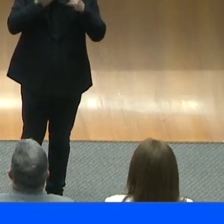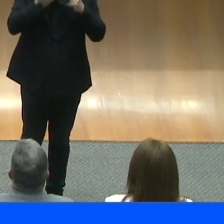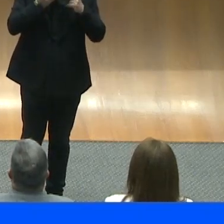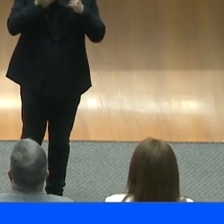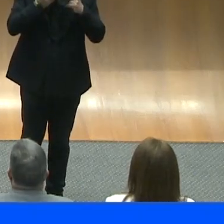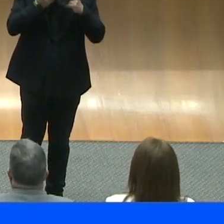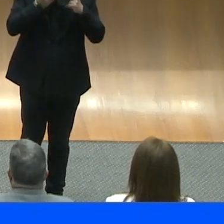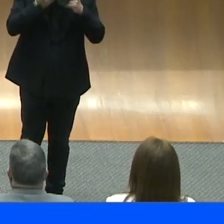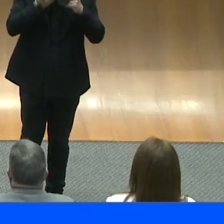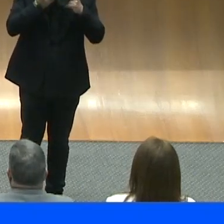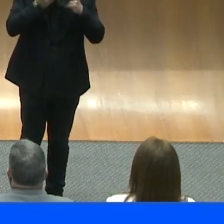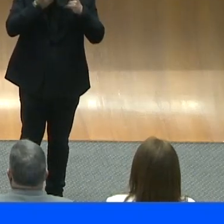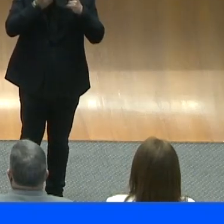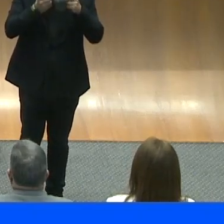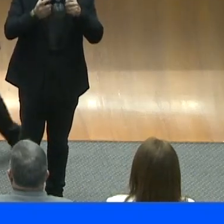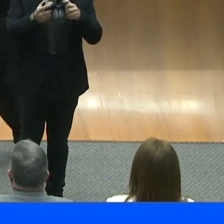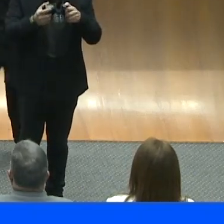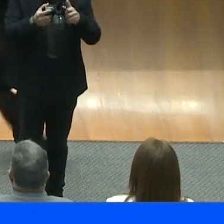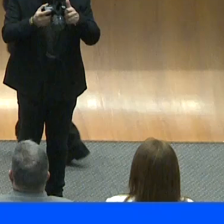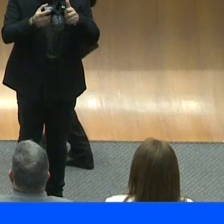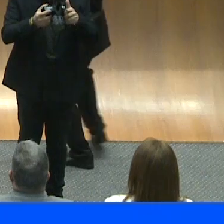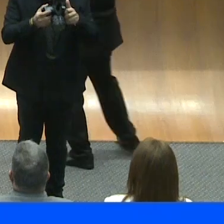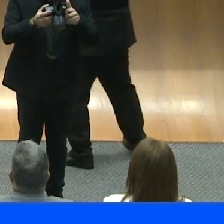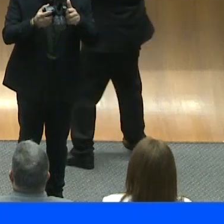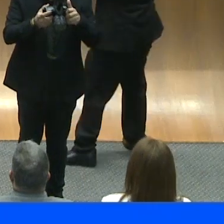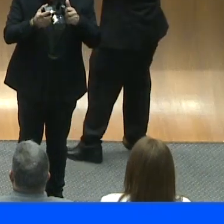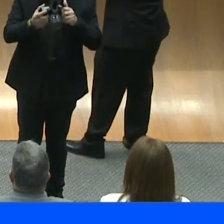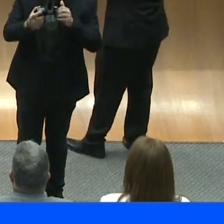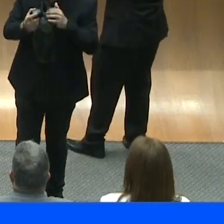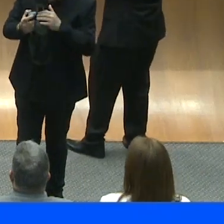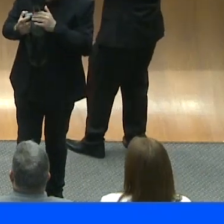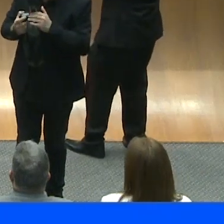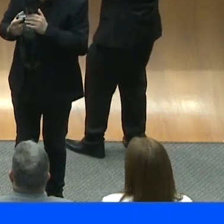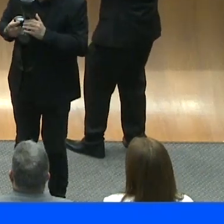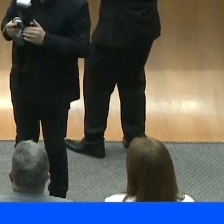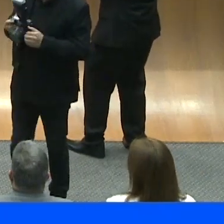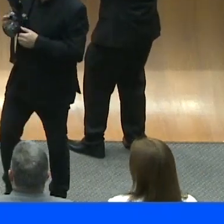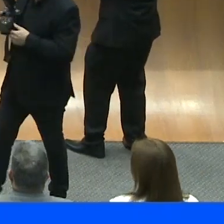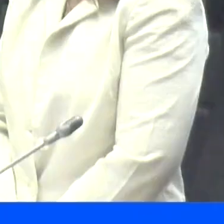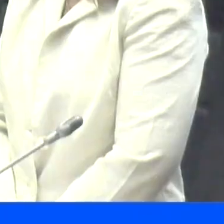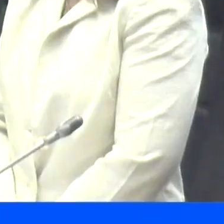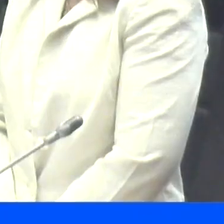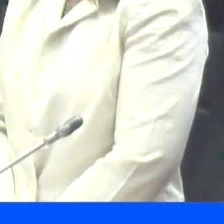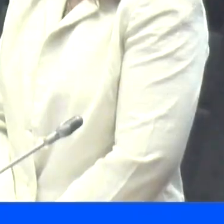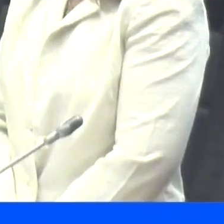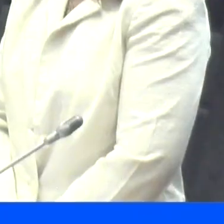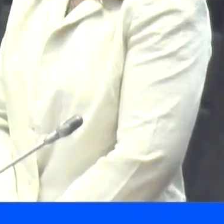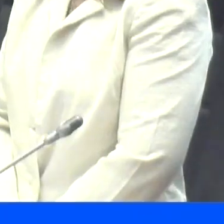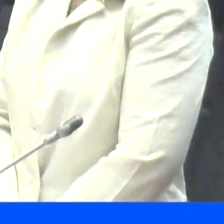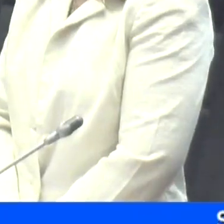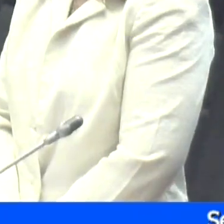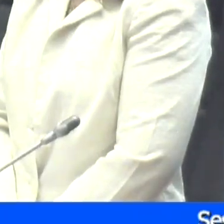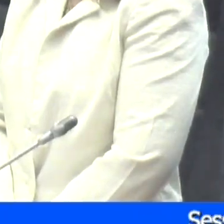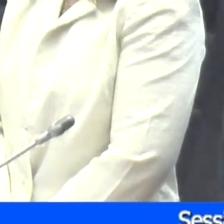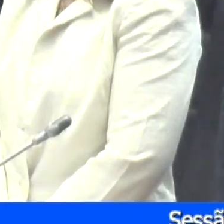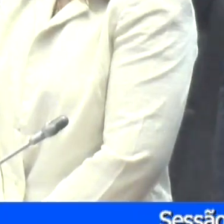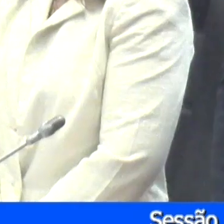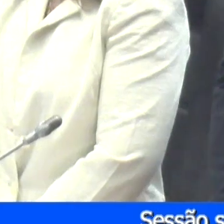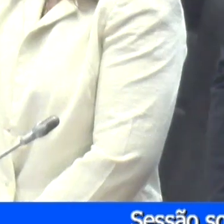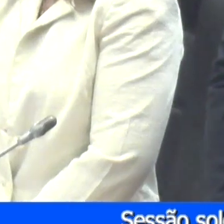glória, por nome nossos avós. Hoje